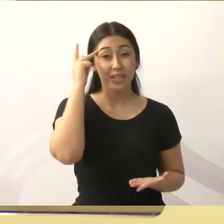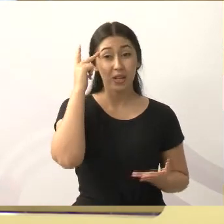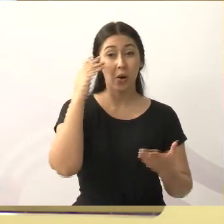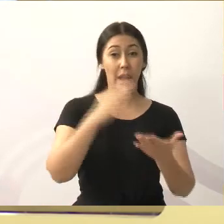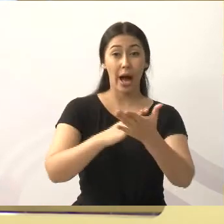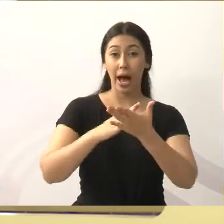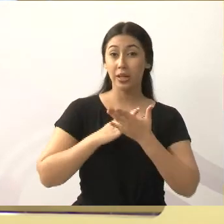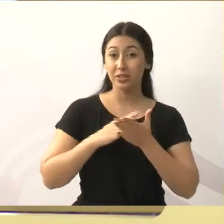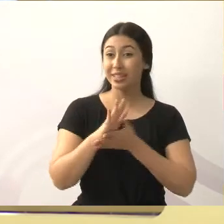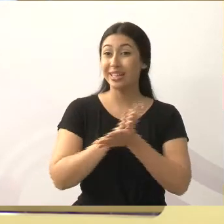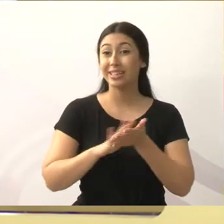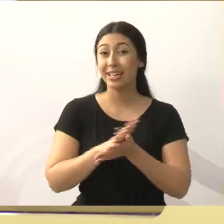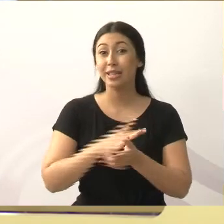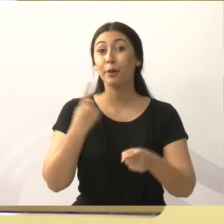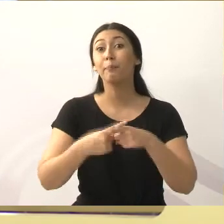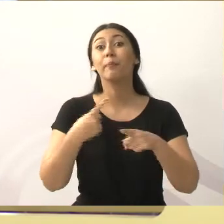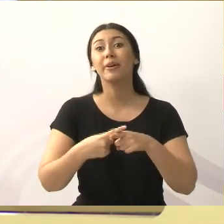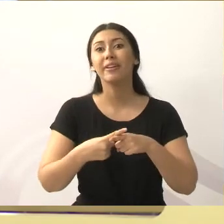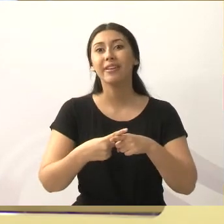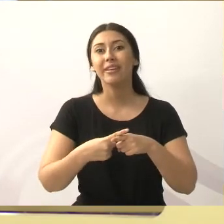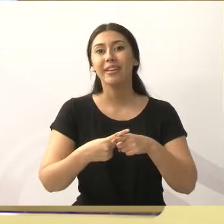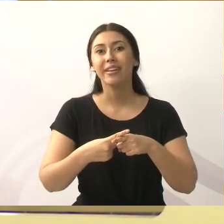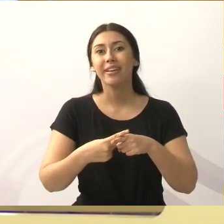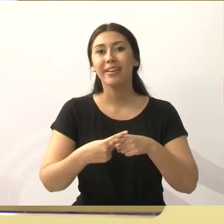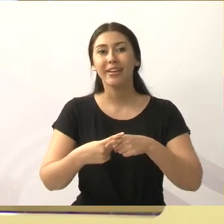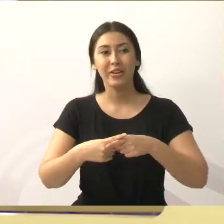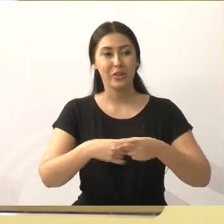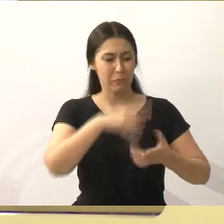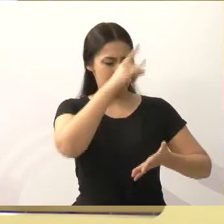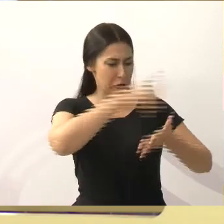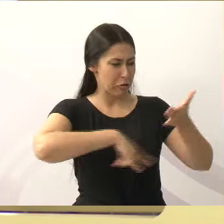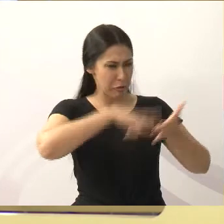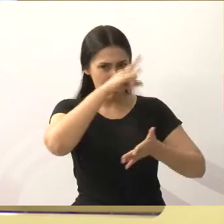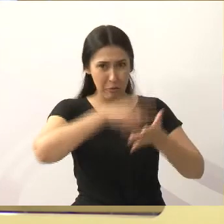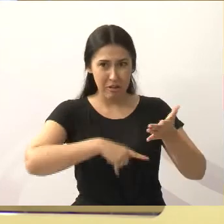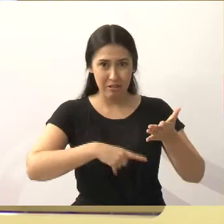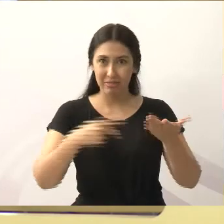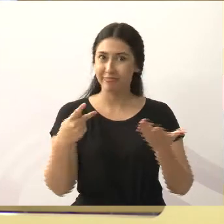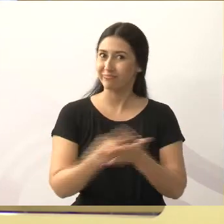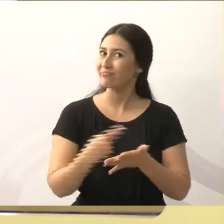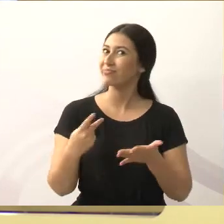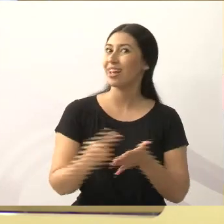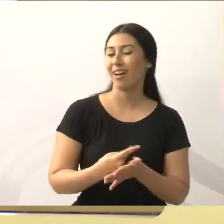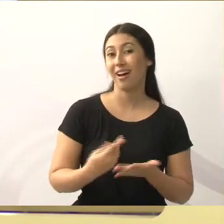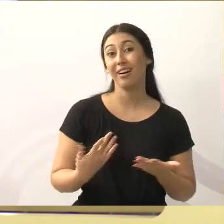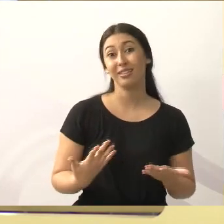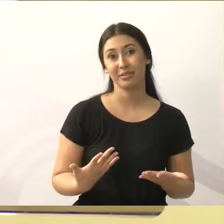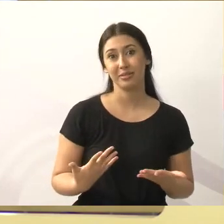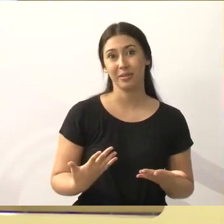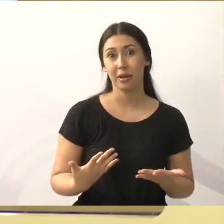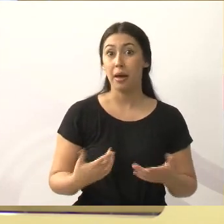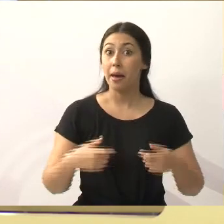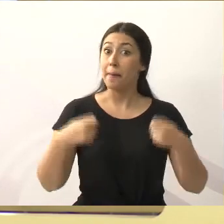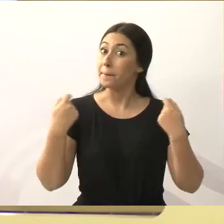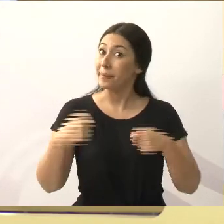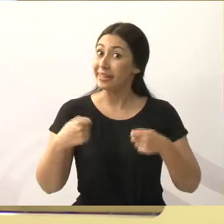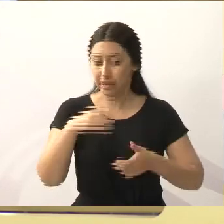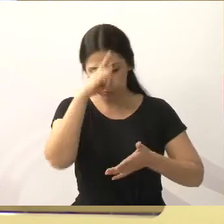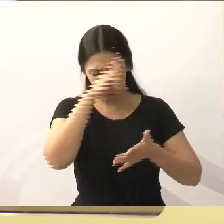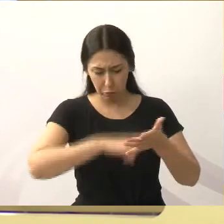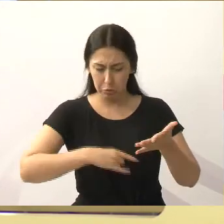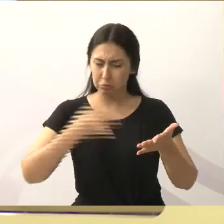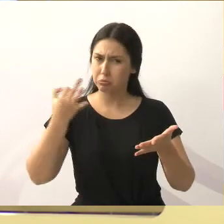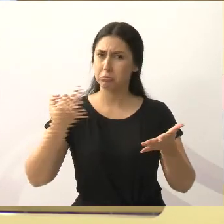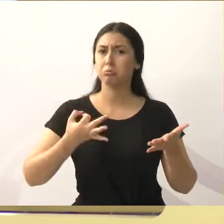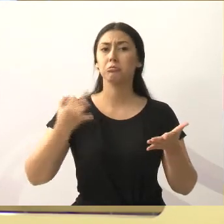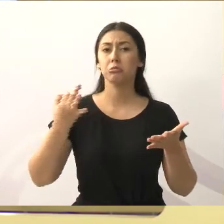não arrumou os documentos certos. O CPF está cassado. Está certo? Você tem que estar com o documento em dia.